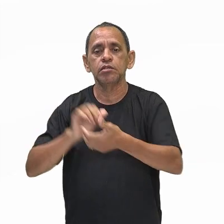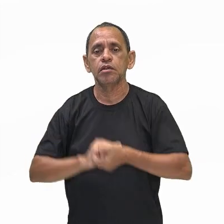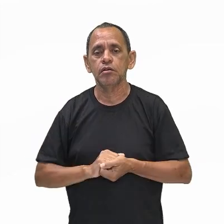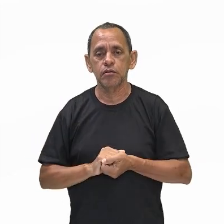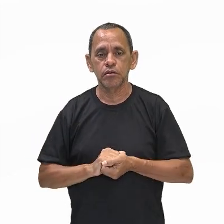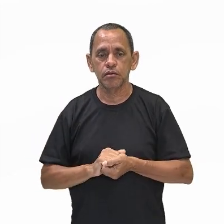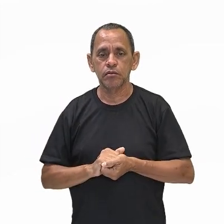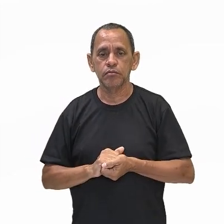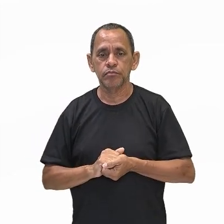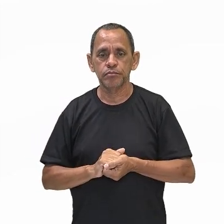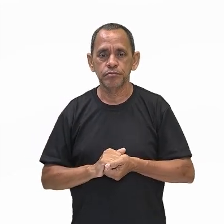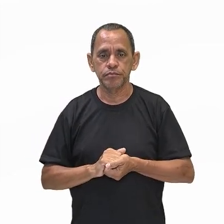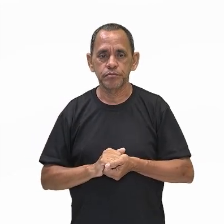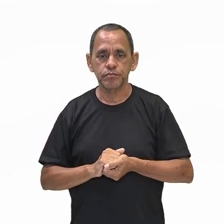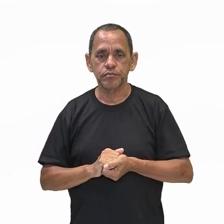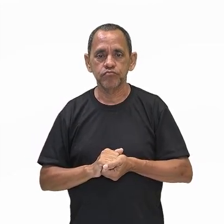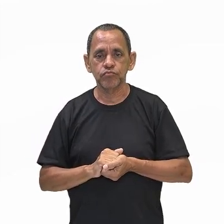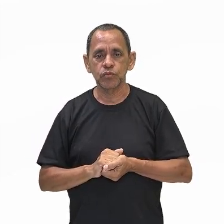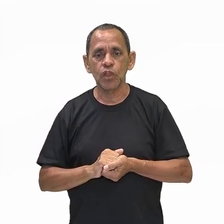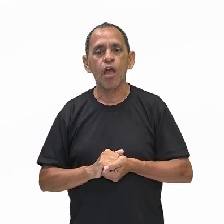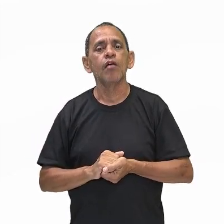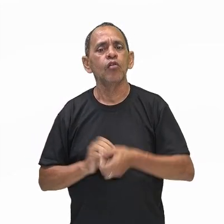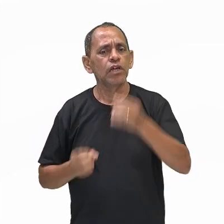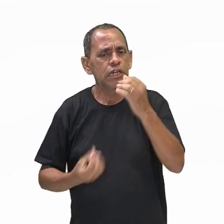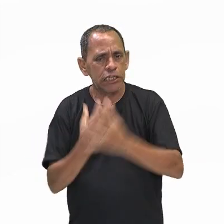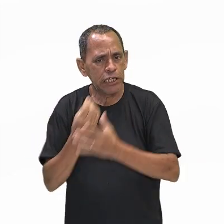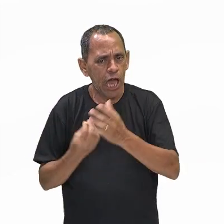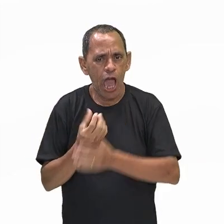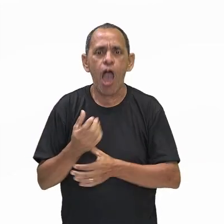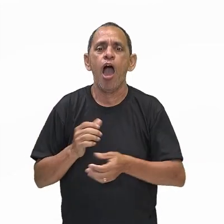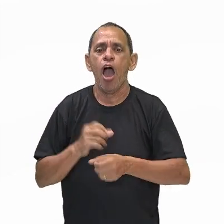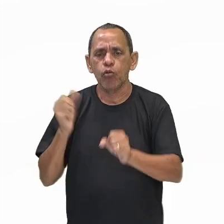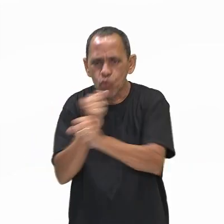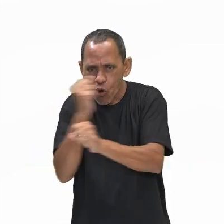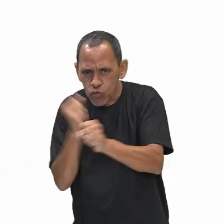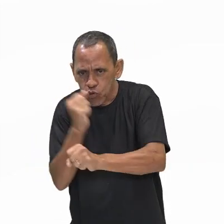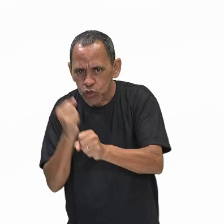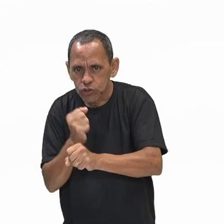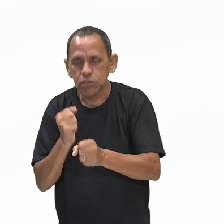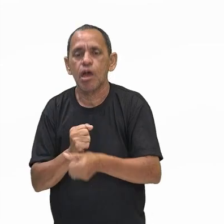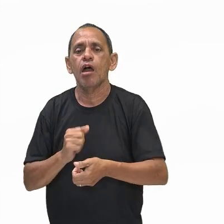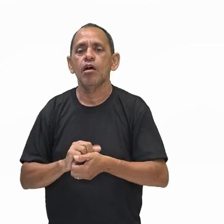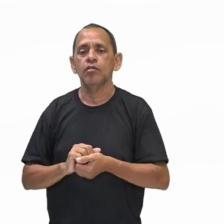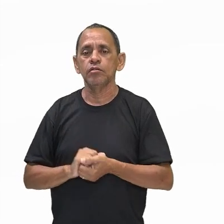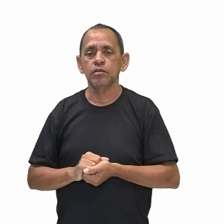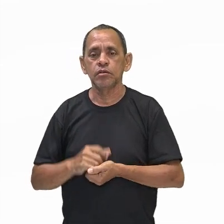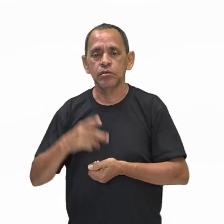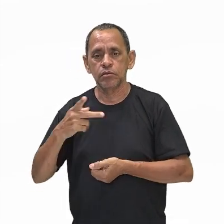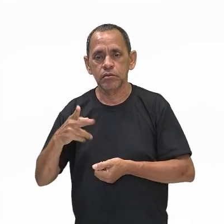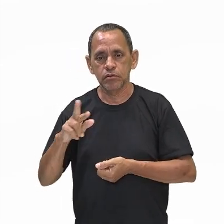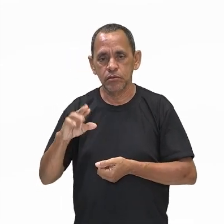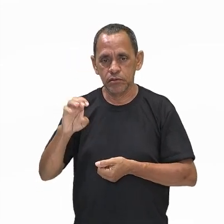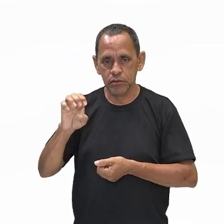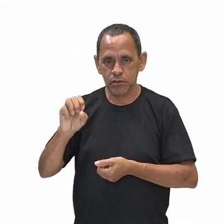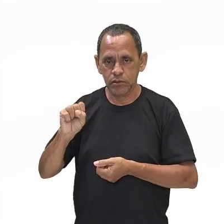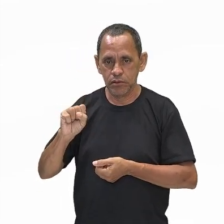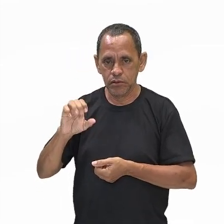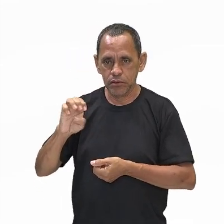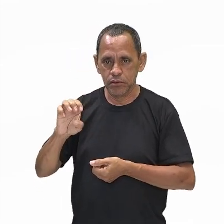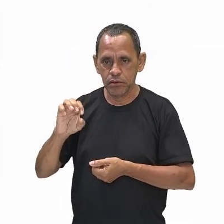vão conseguir fundar o Forte Presépio, que hoje é a cidade de Belém, implantando então na